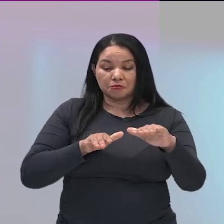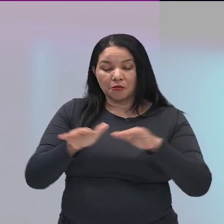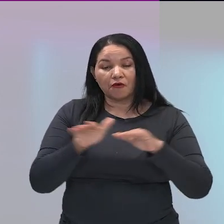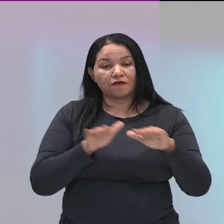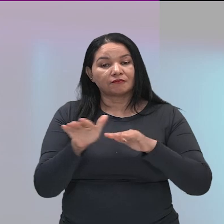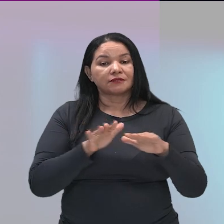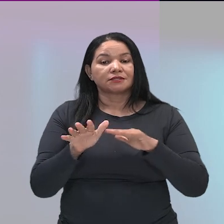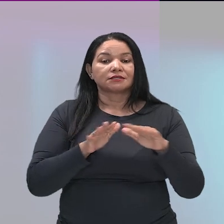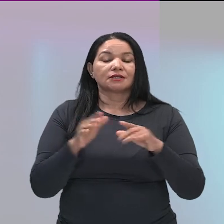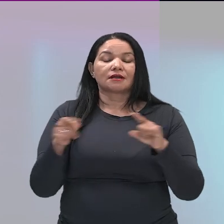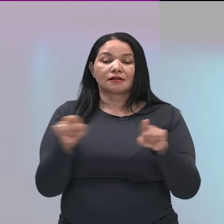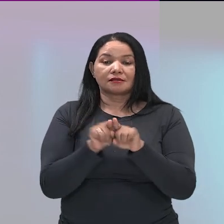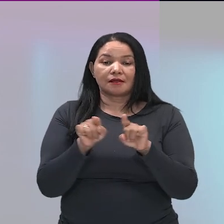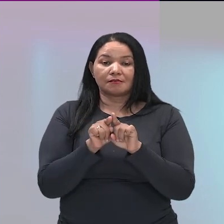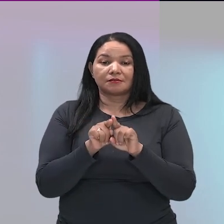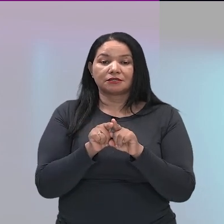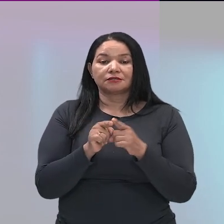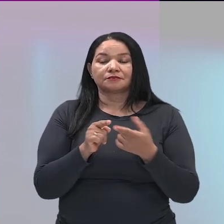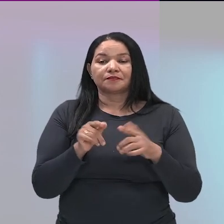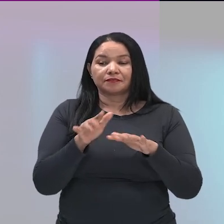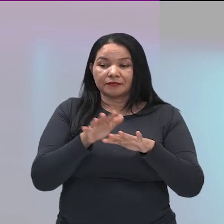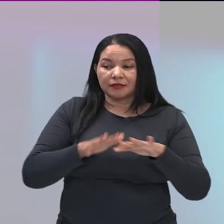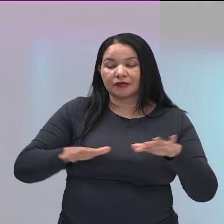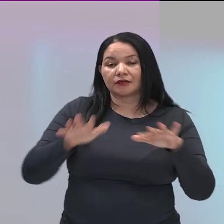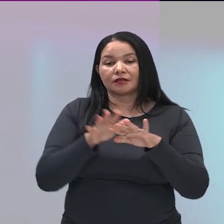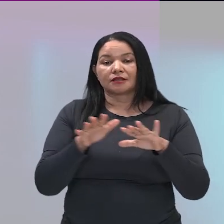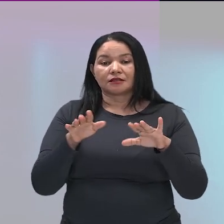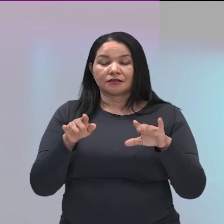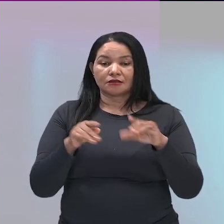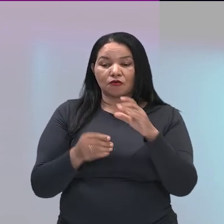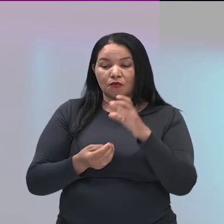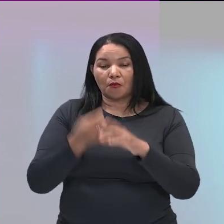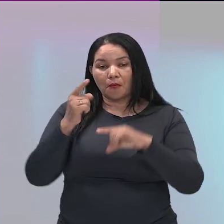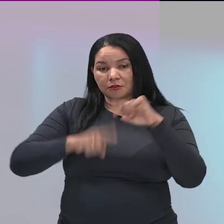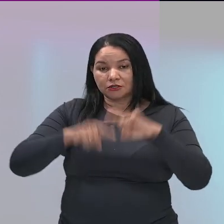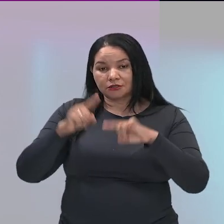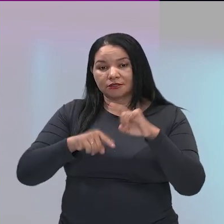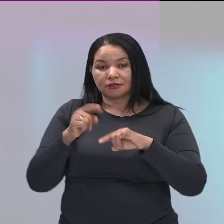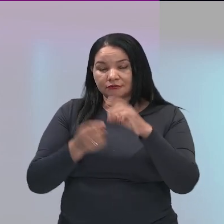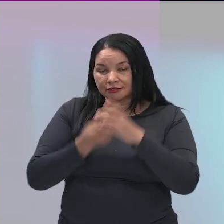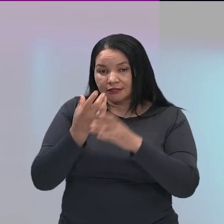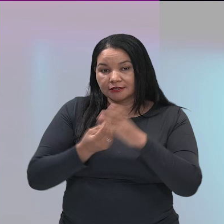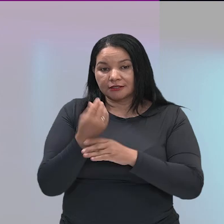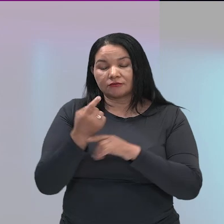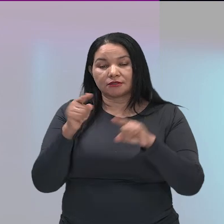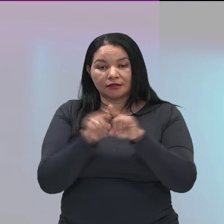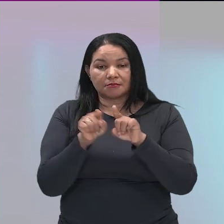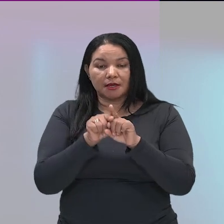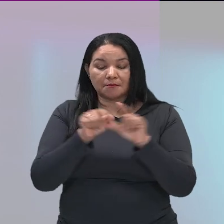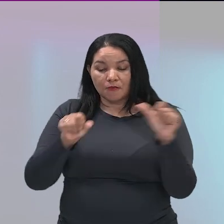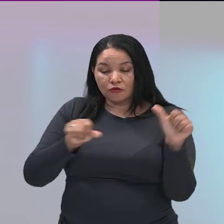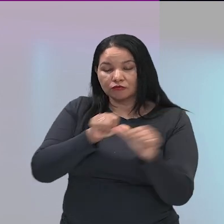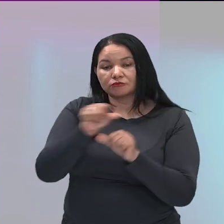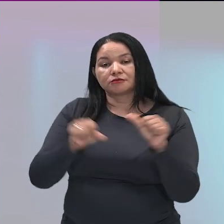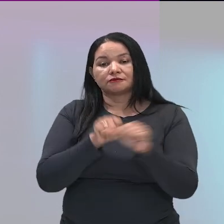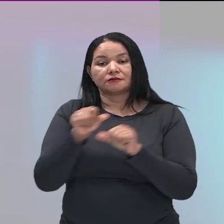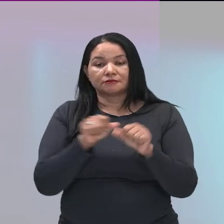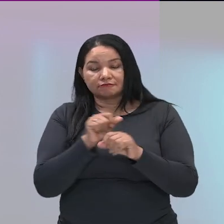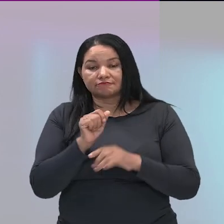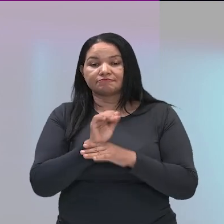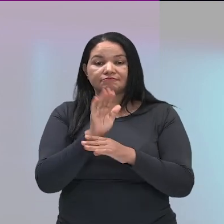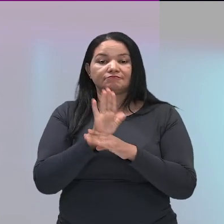movimentar entre as instalações, entre o objeto de criação e até mesmo modificar. Porque, às vezes,